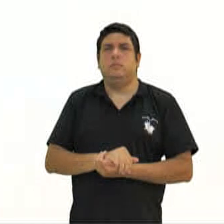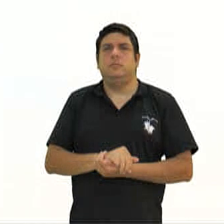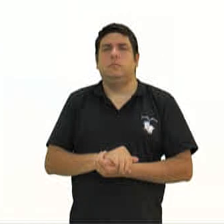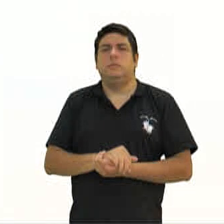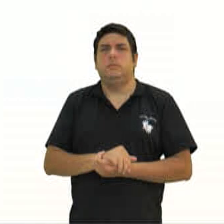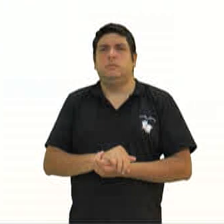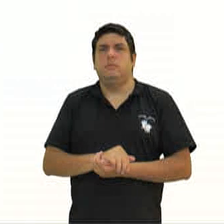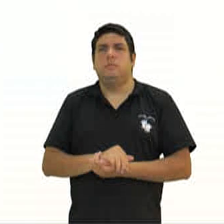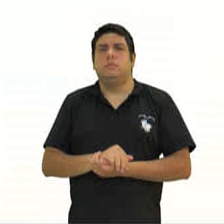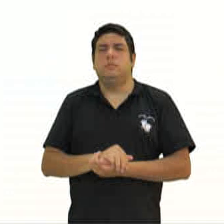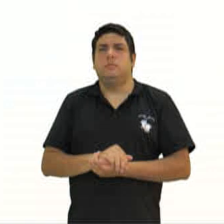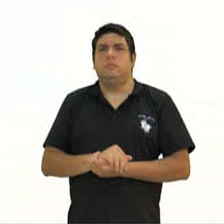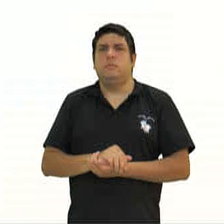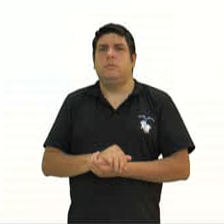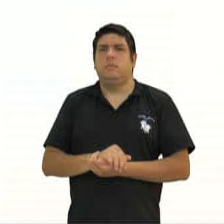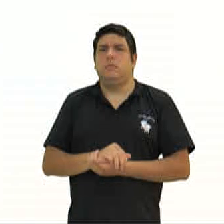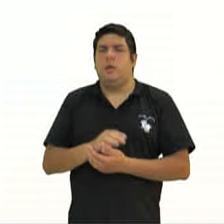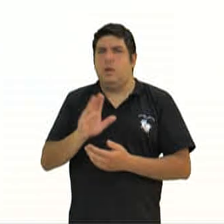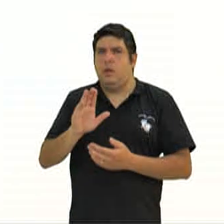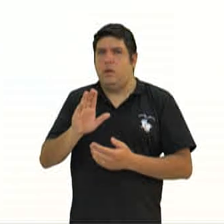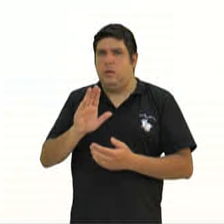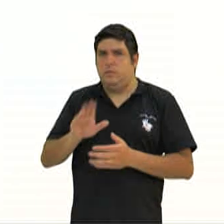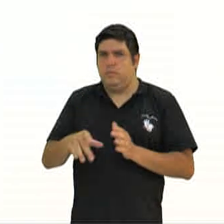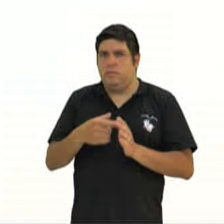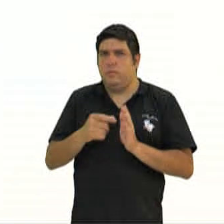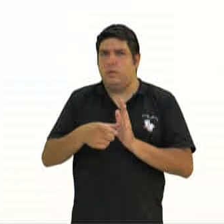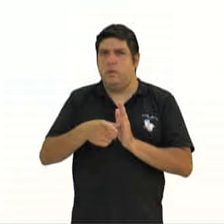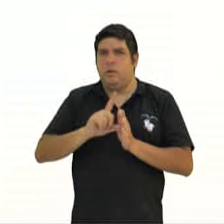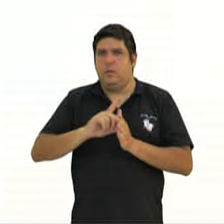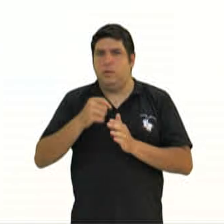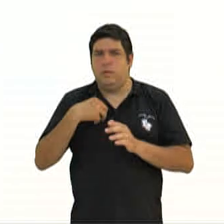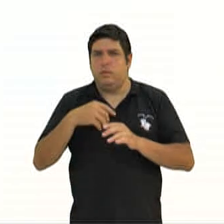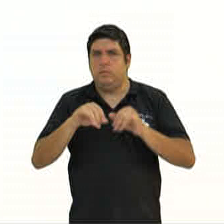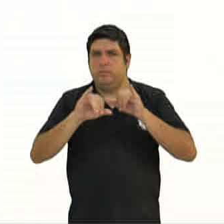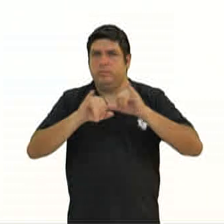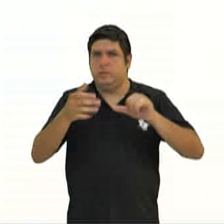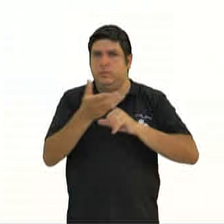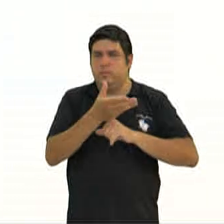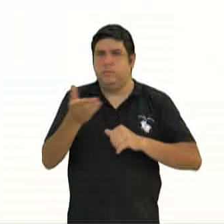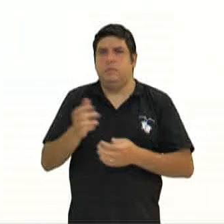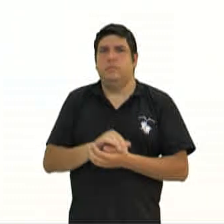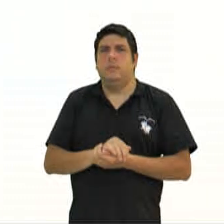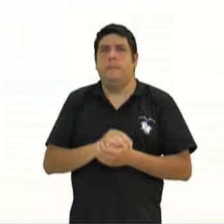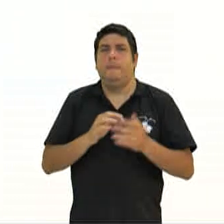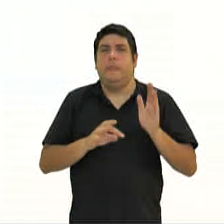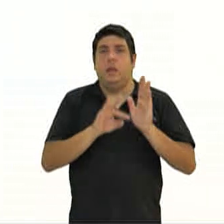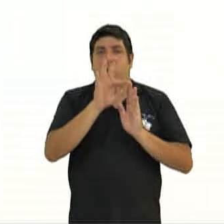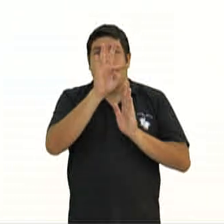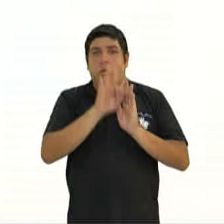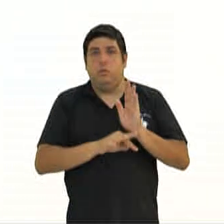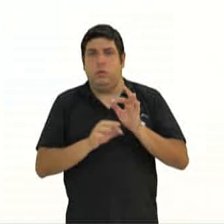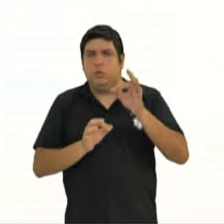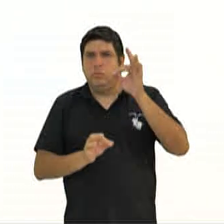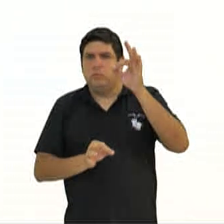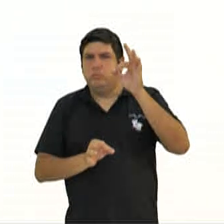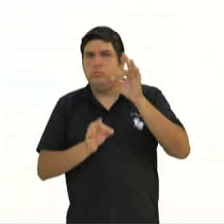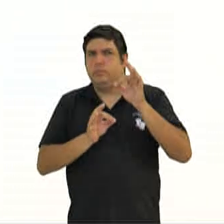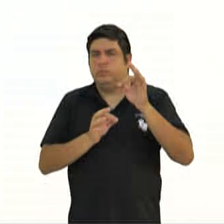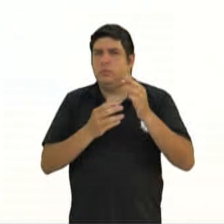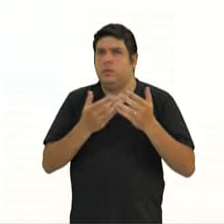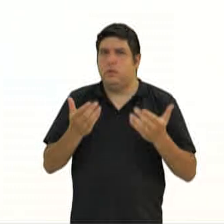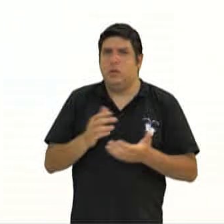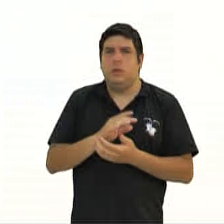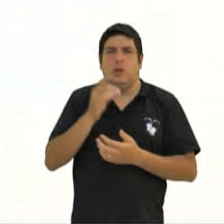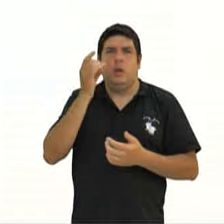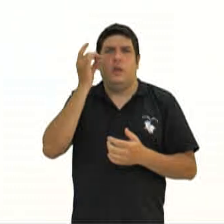vou só adiantando o seguinte. Aqui É um texto curto, beleza? O que